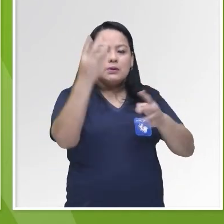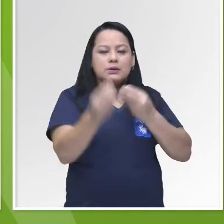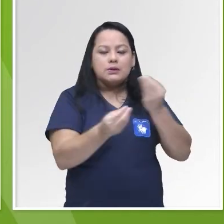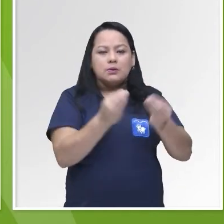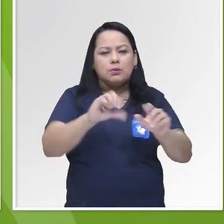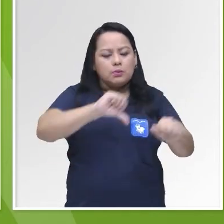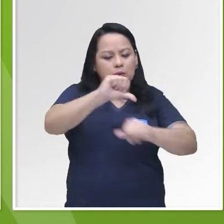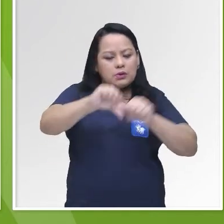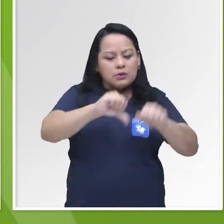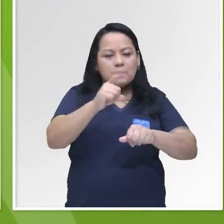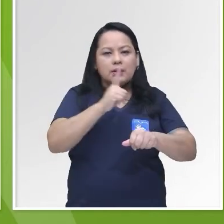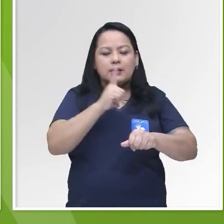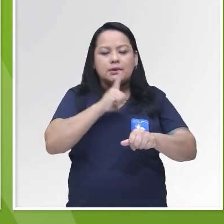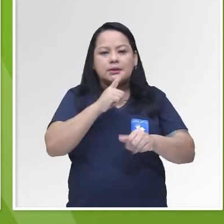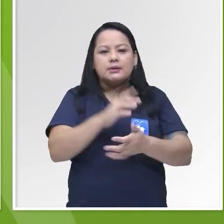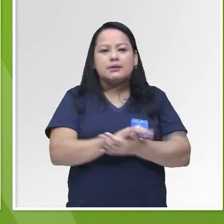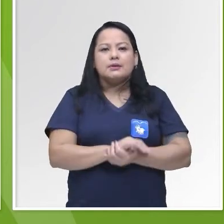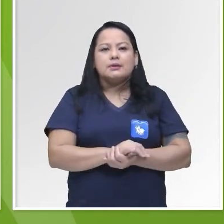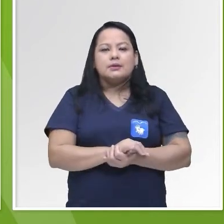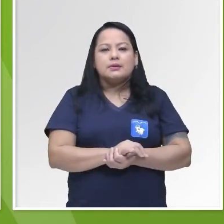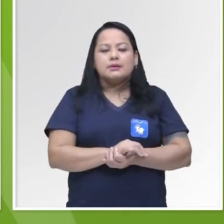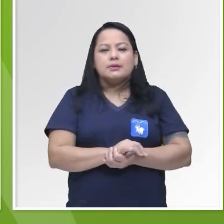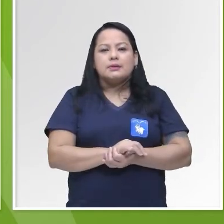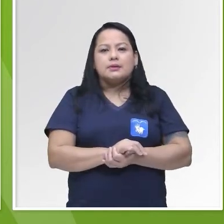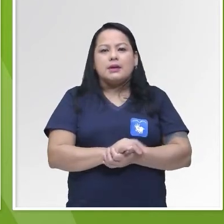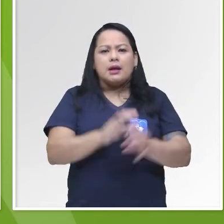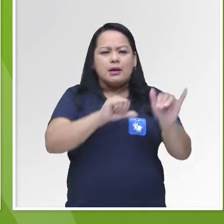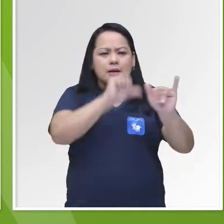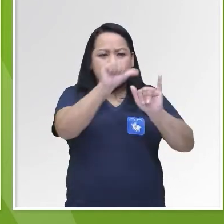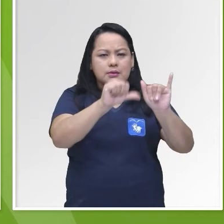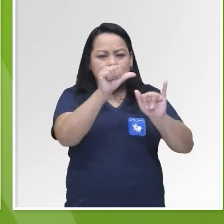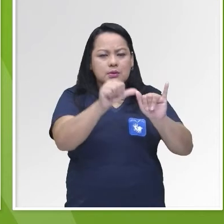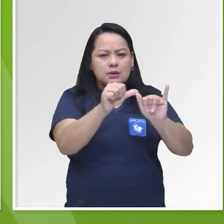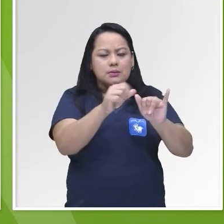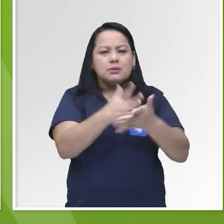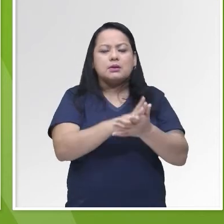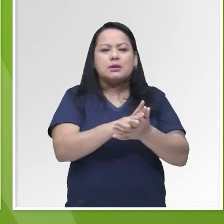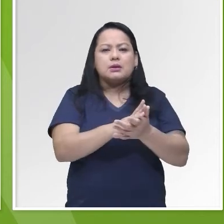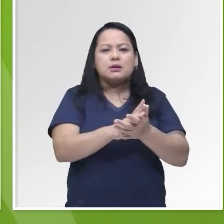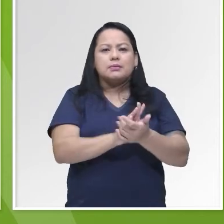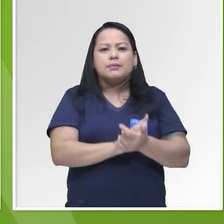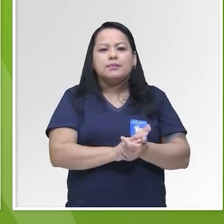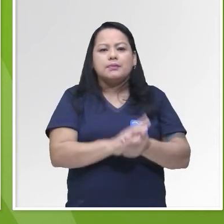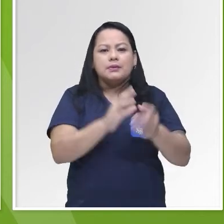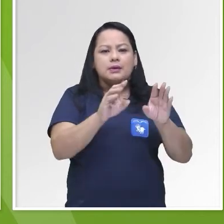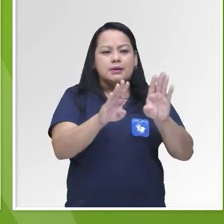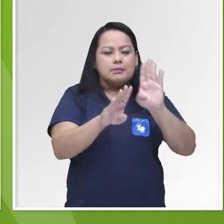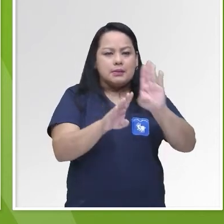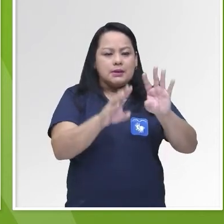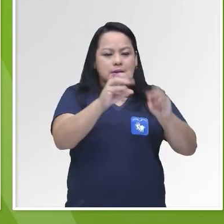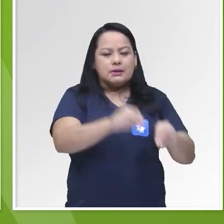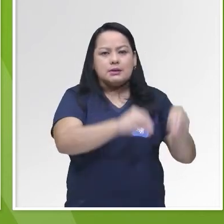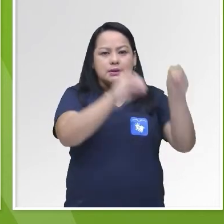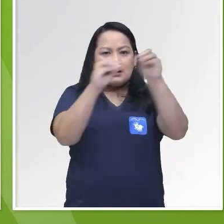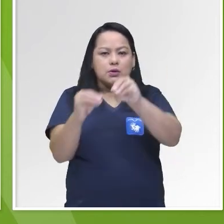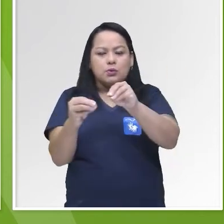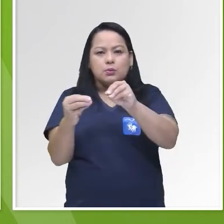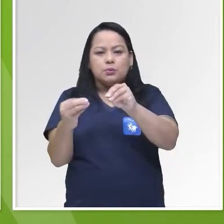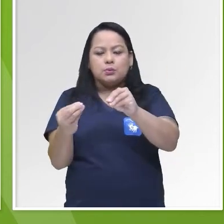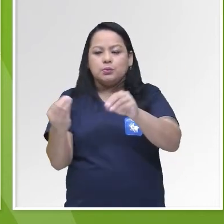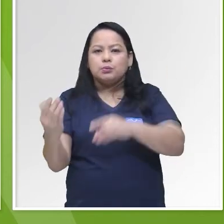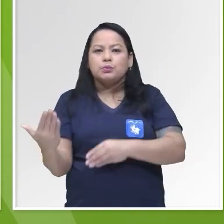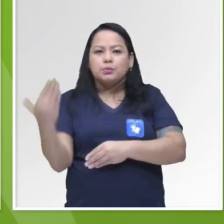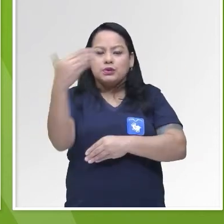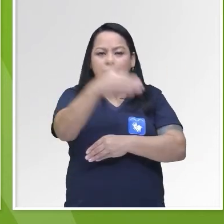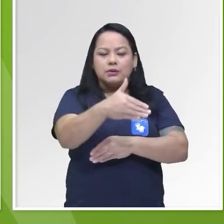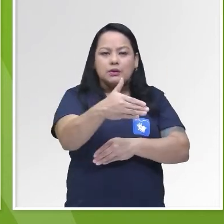ele quebrou a reação química aí, ele saiu para a entrada do outro elemento ali, né,